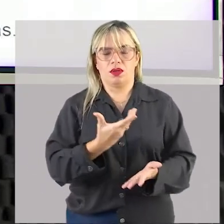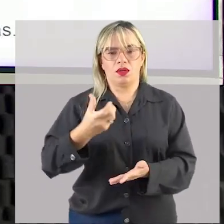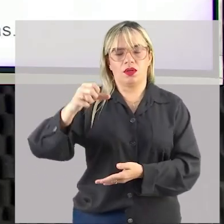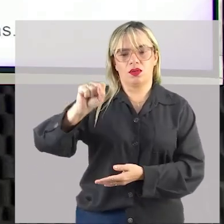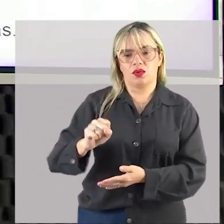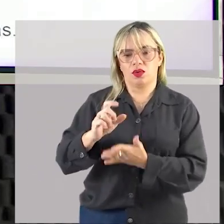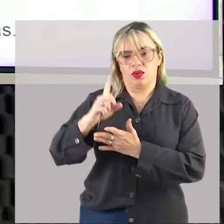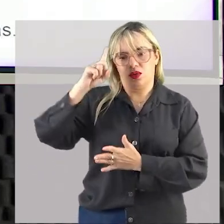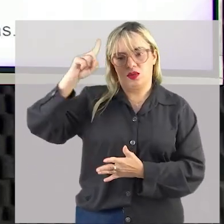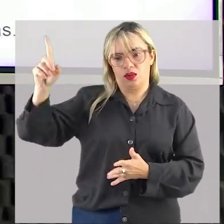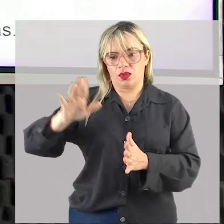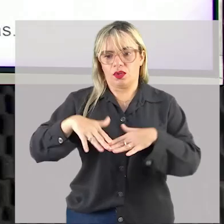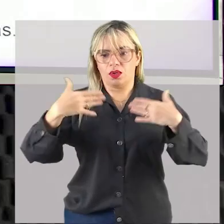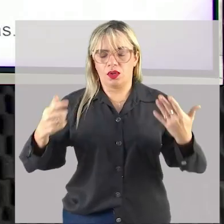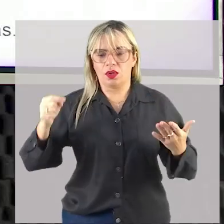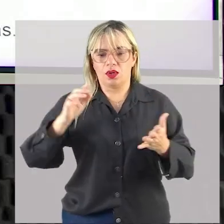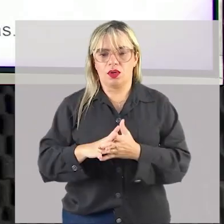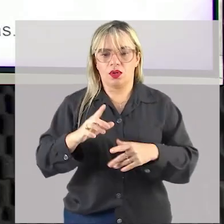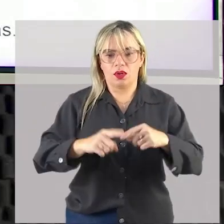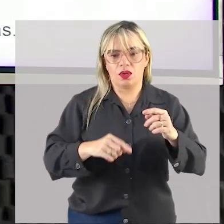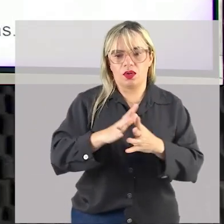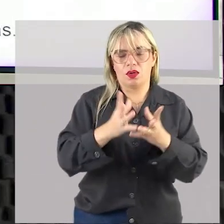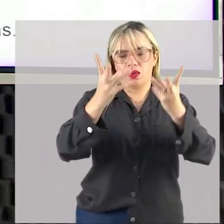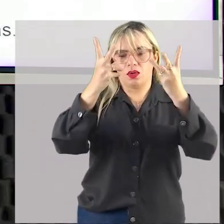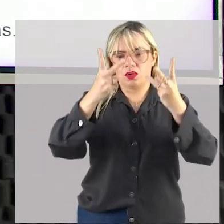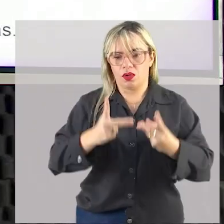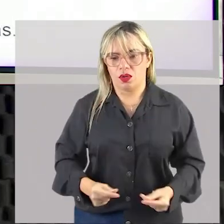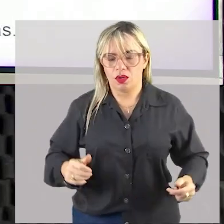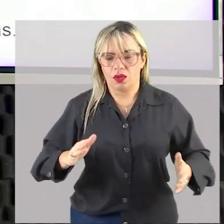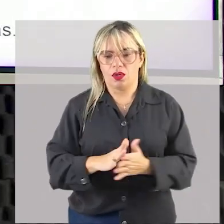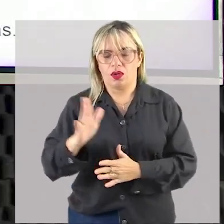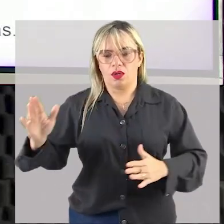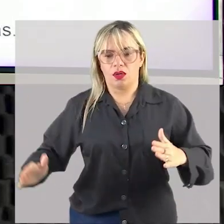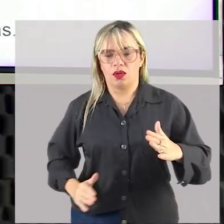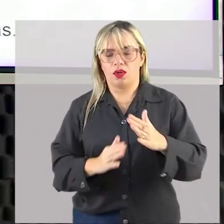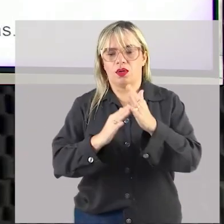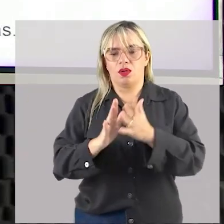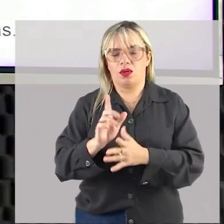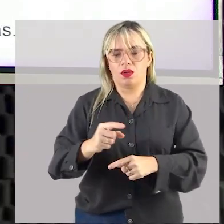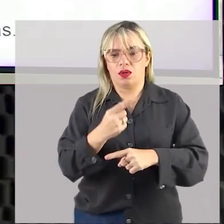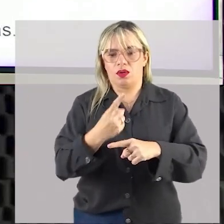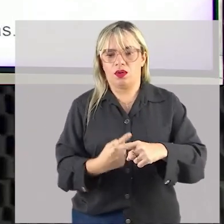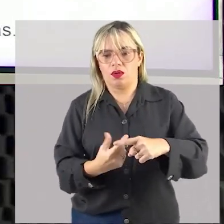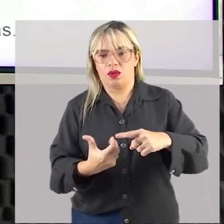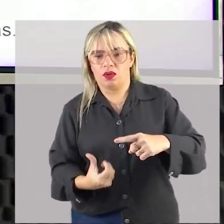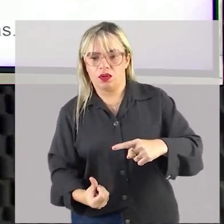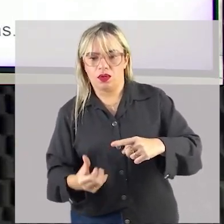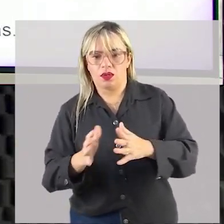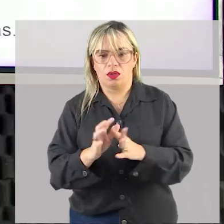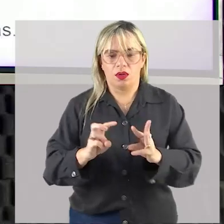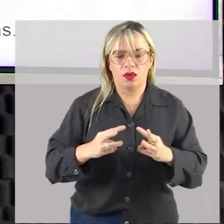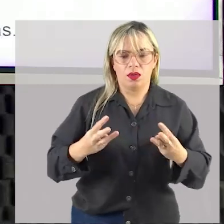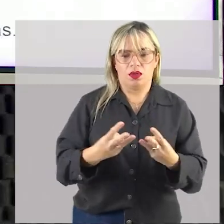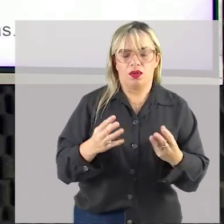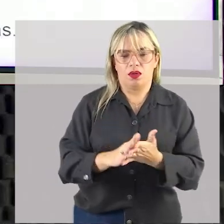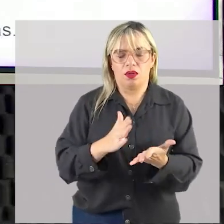O tempo estimado para que esse material se desintegre até atingir 1/16 da sua massa inicial é... Gente, olha só.